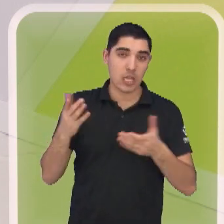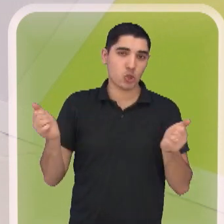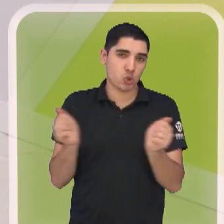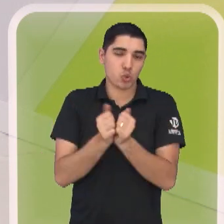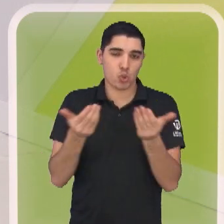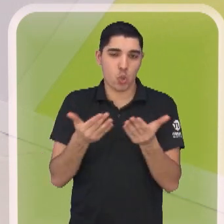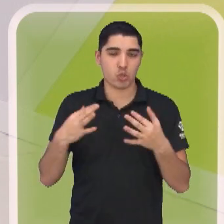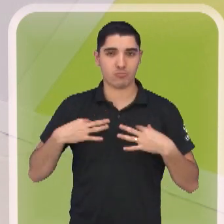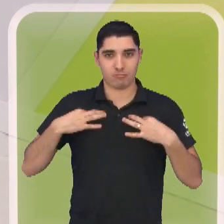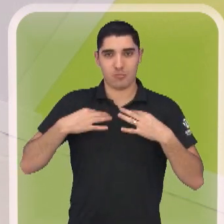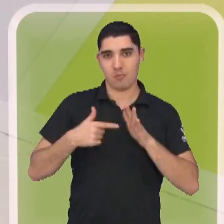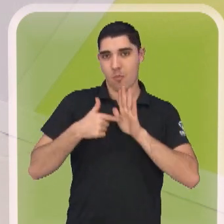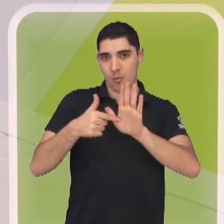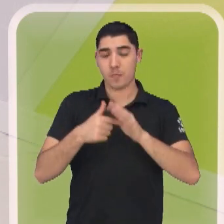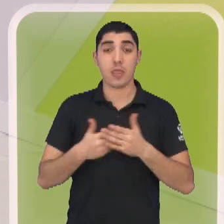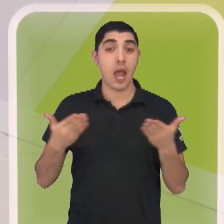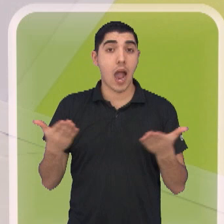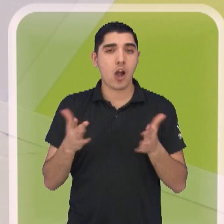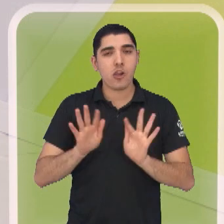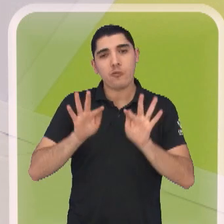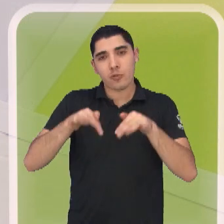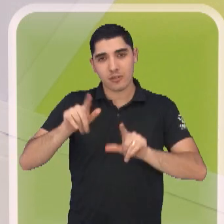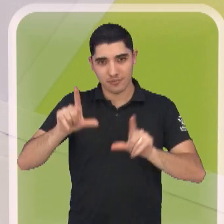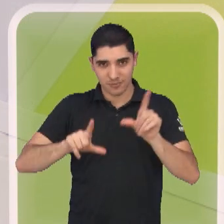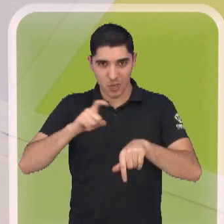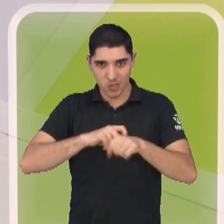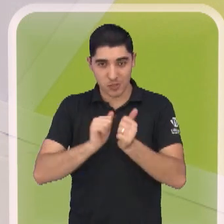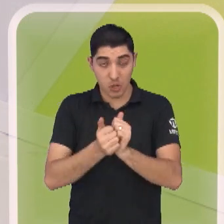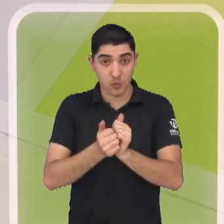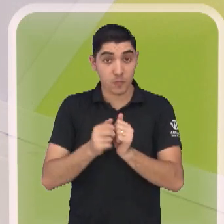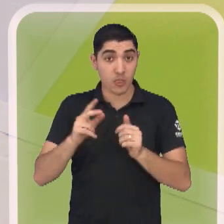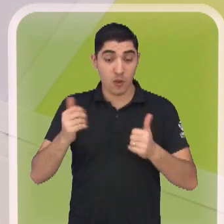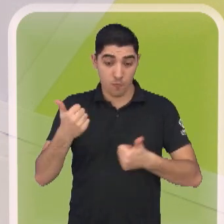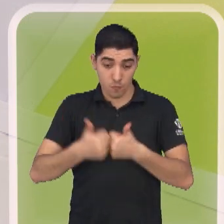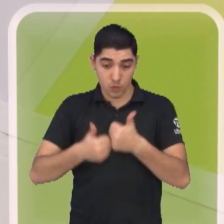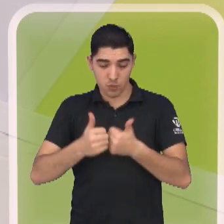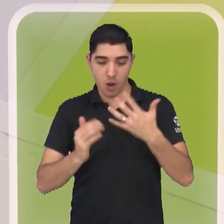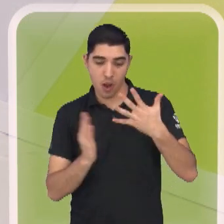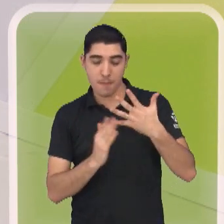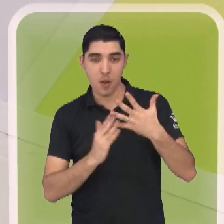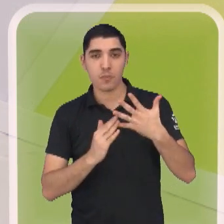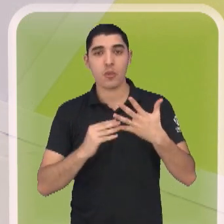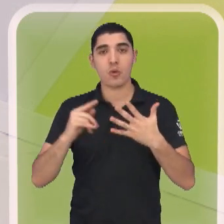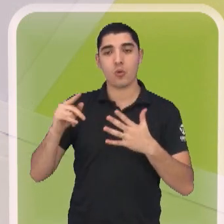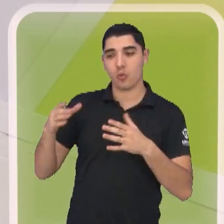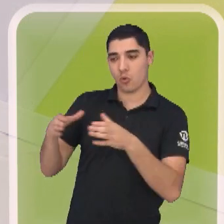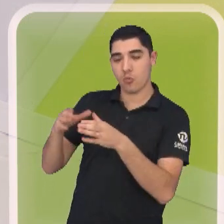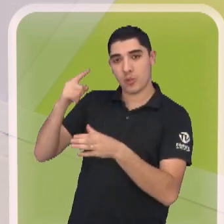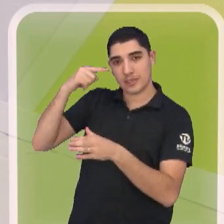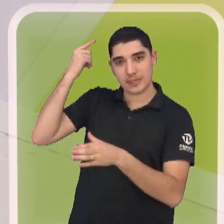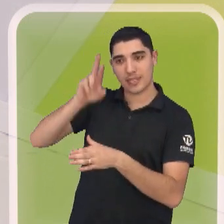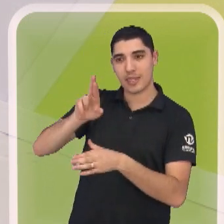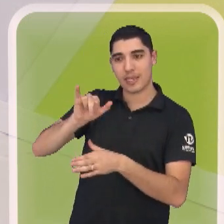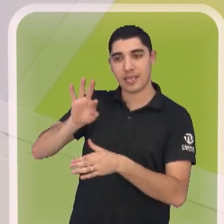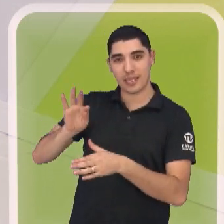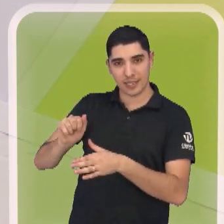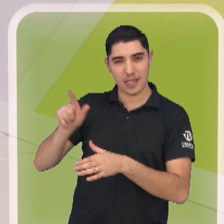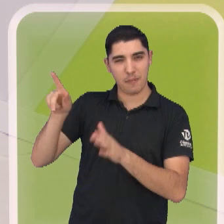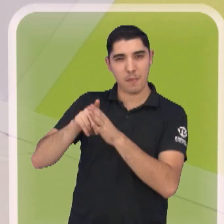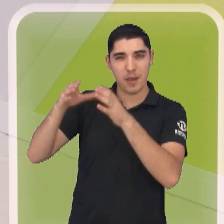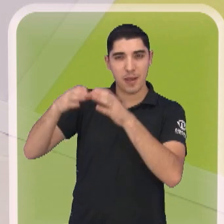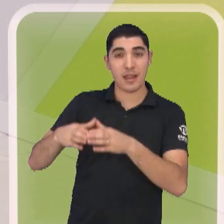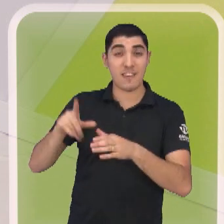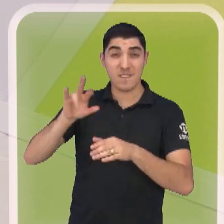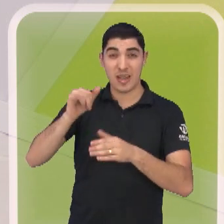Brunão pra gente fechar a hora do Esporte de hoje falando de futebol amador o Santa Rita do bairro Jardim da Granja vai até a cidade de Brodowski